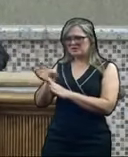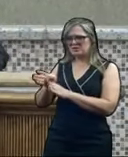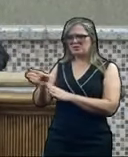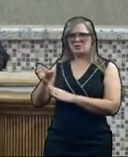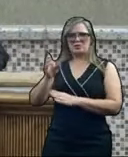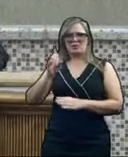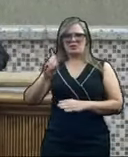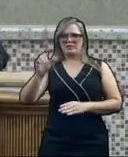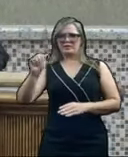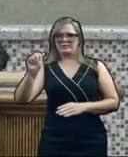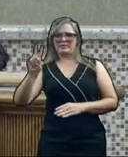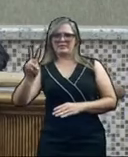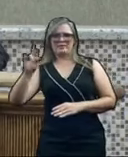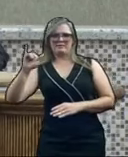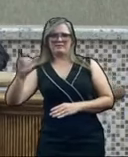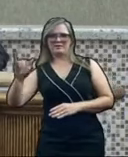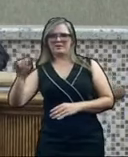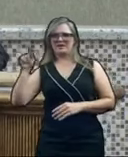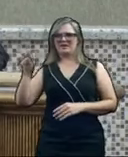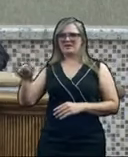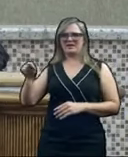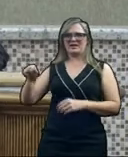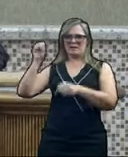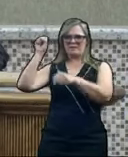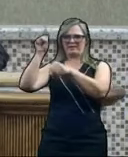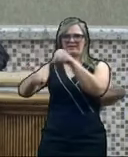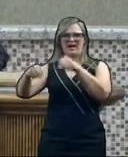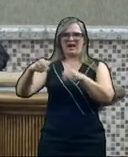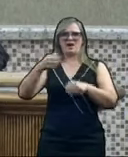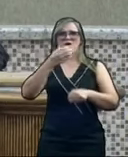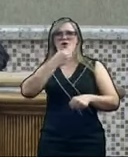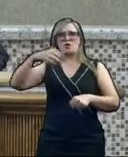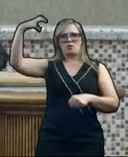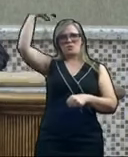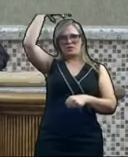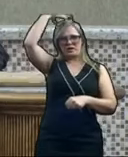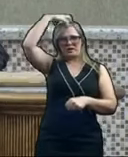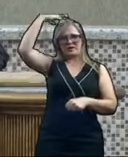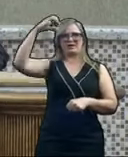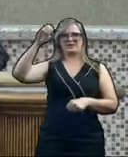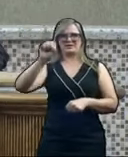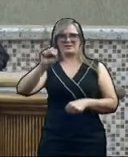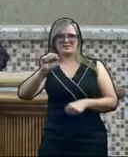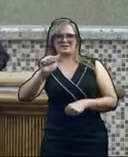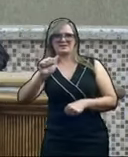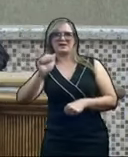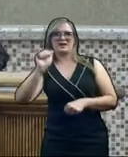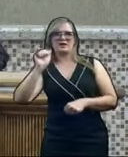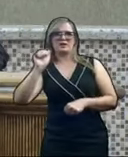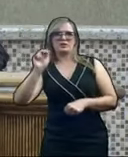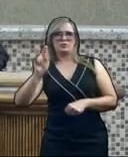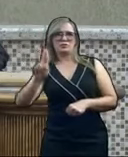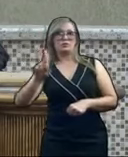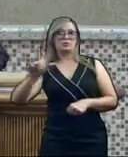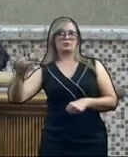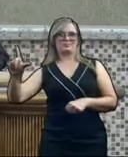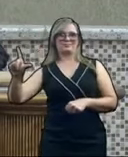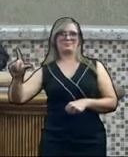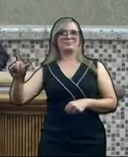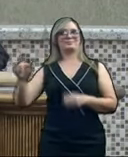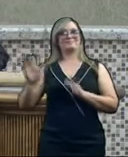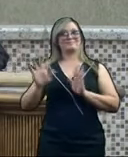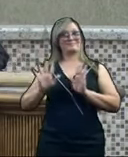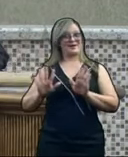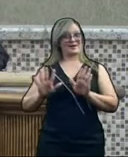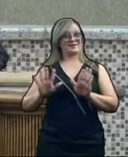matar Saul o e Saul por algumas vezes teve literalmente nas mãos está